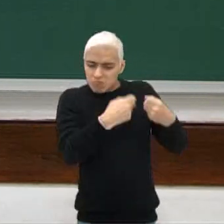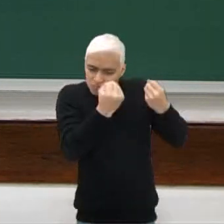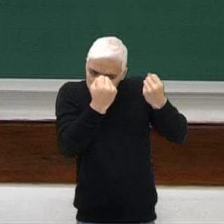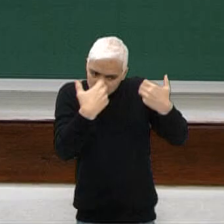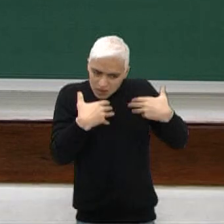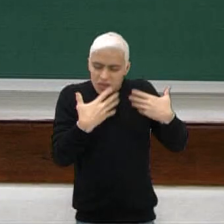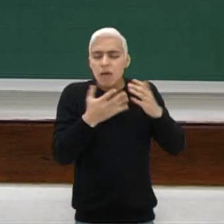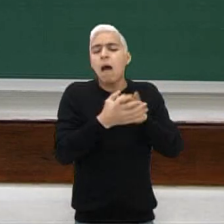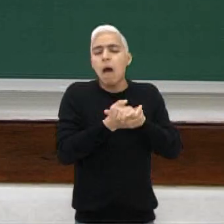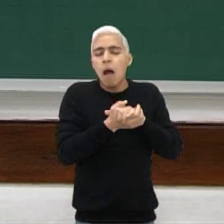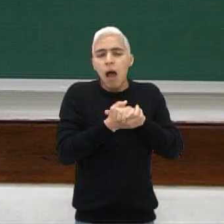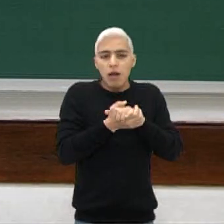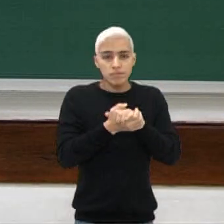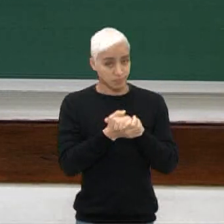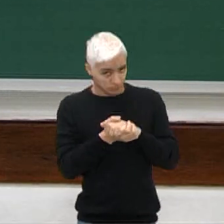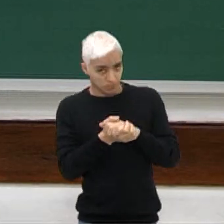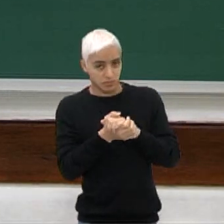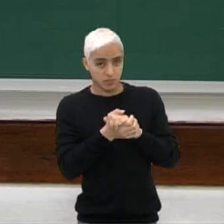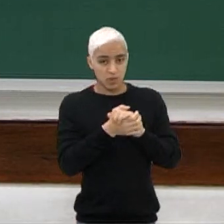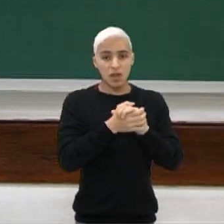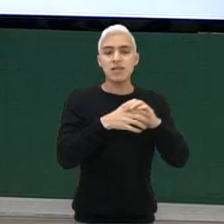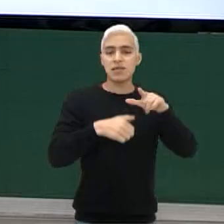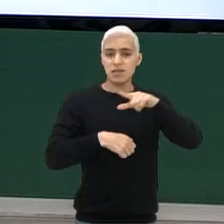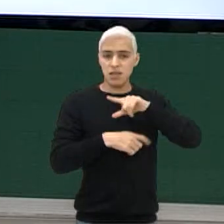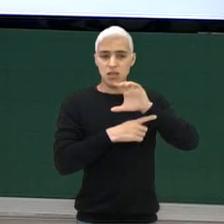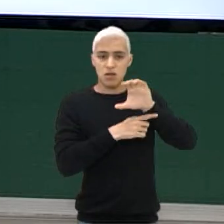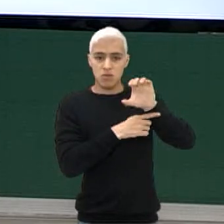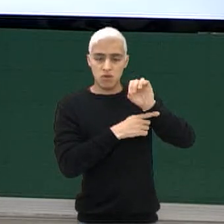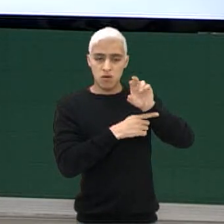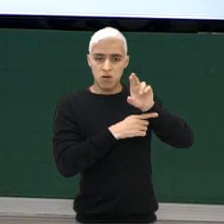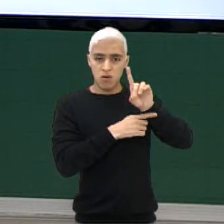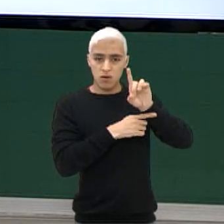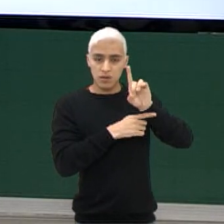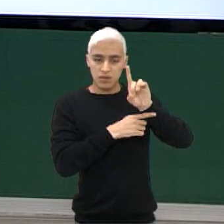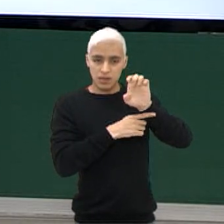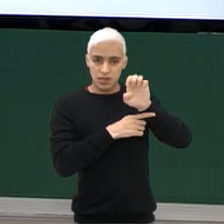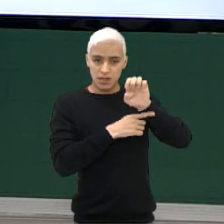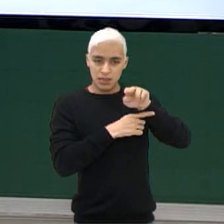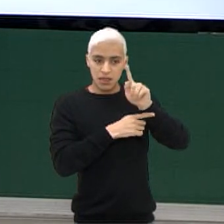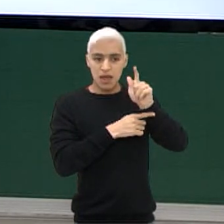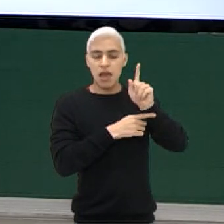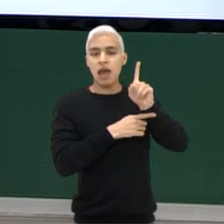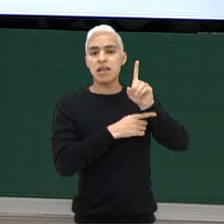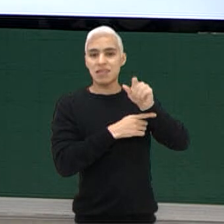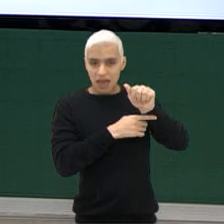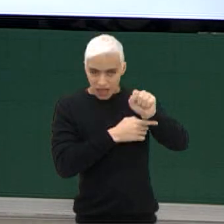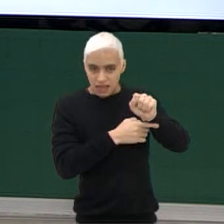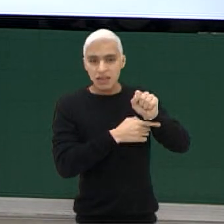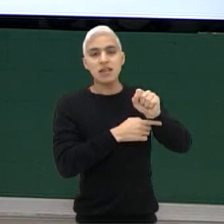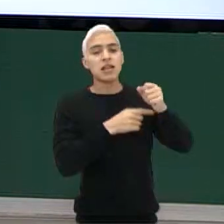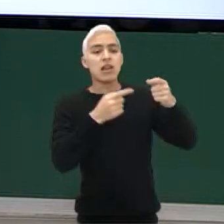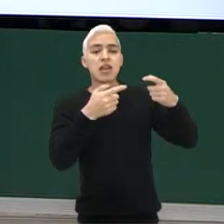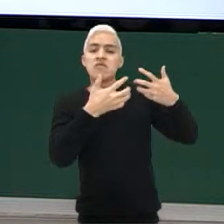estou falando? Lembram? Oração coordenada é aquela que vai funcionar sozinha. Vou dar um tempinho